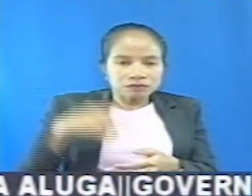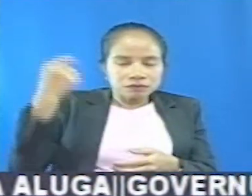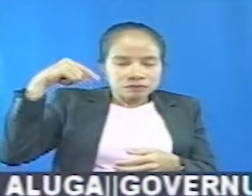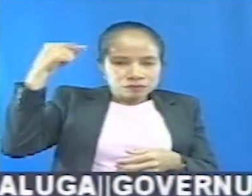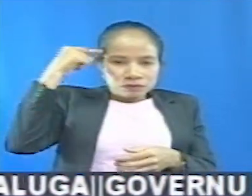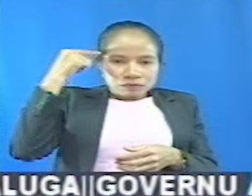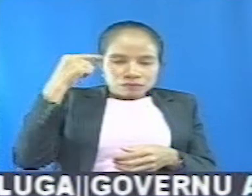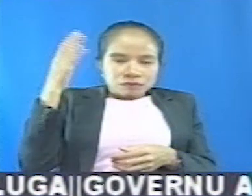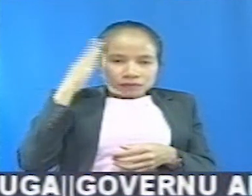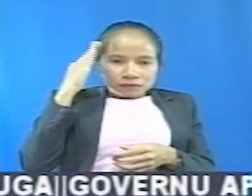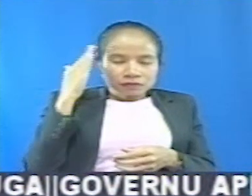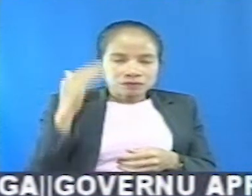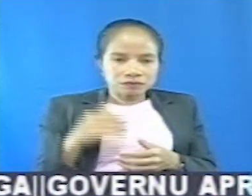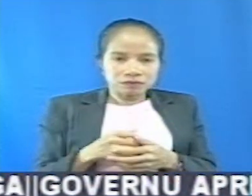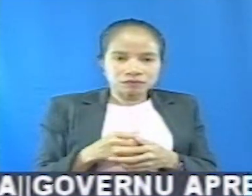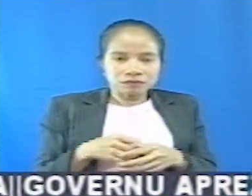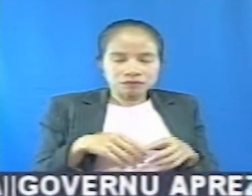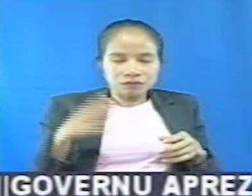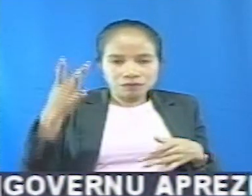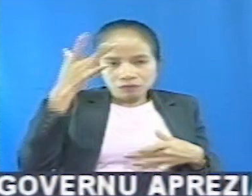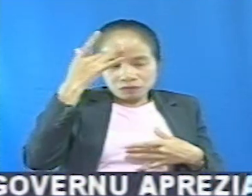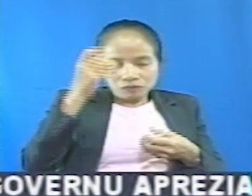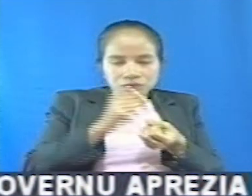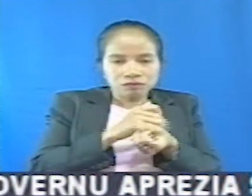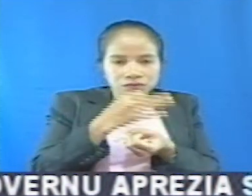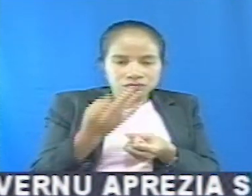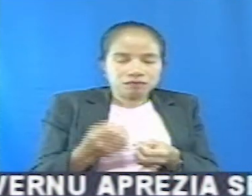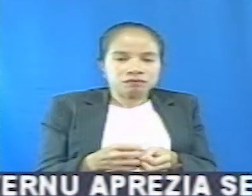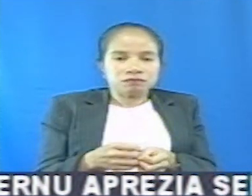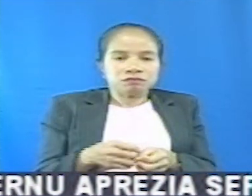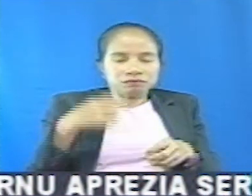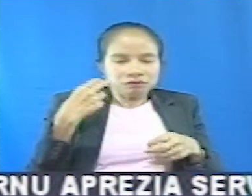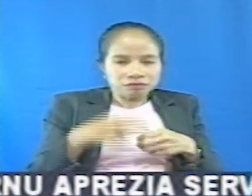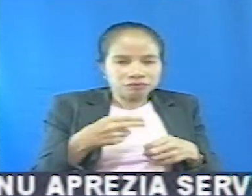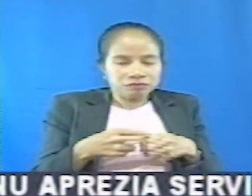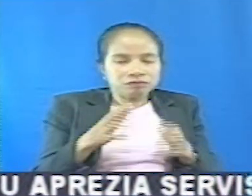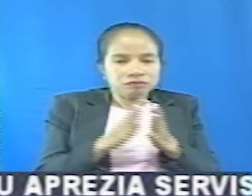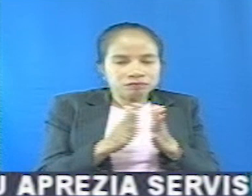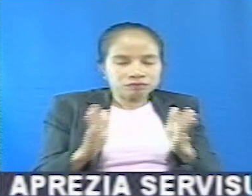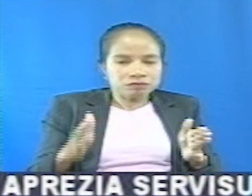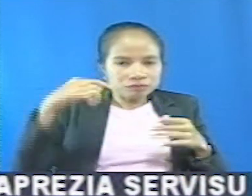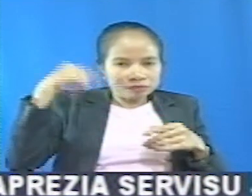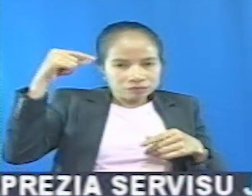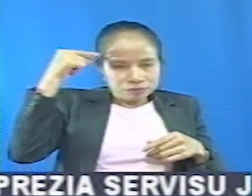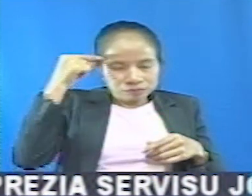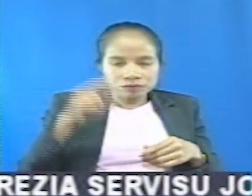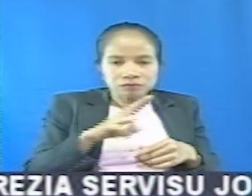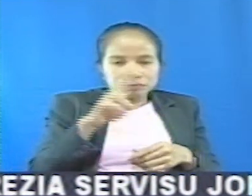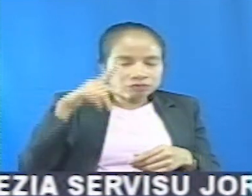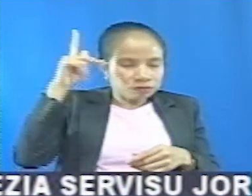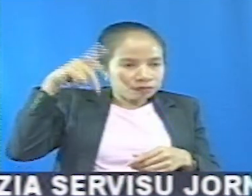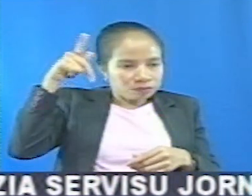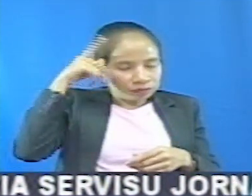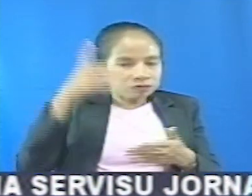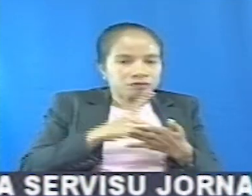Governo Mos reconhece que situação pandêmica sai impedimento bot para governo. A tua executa política